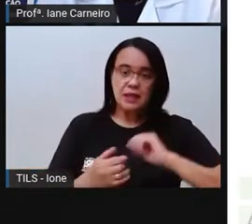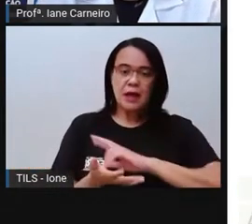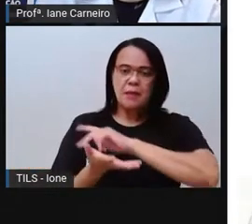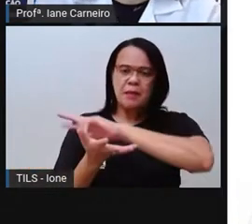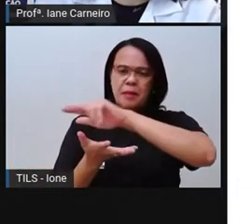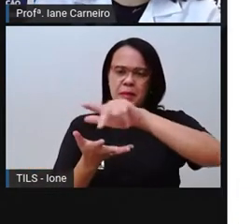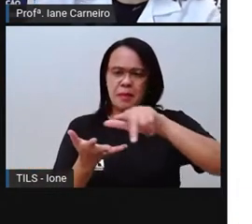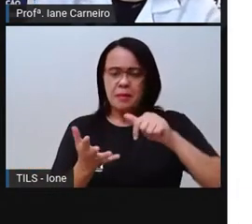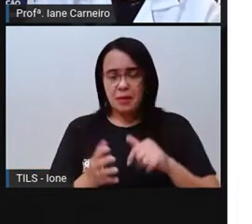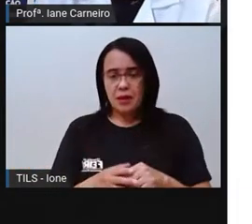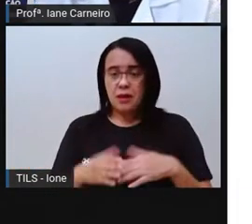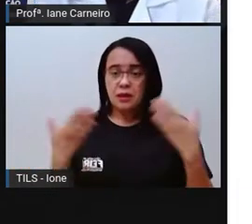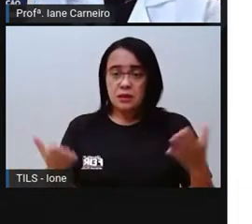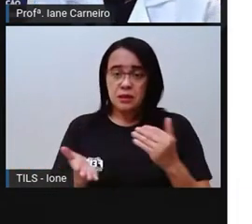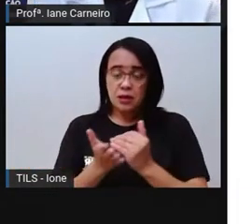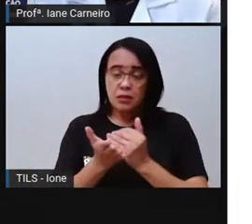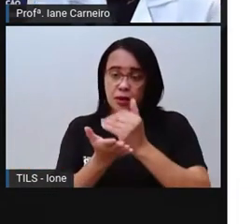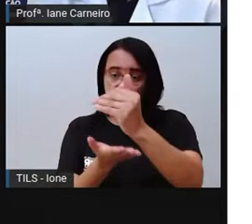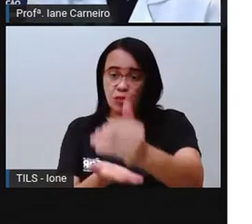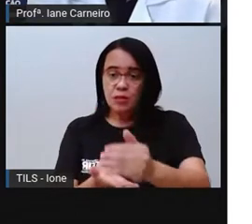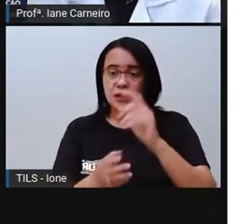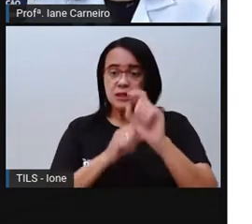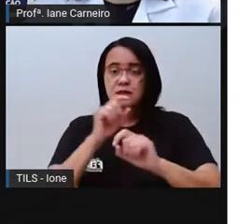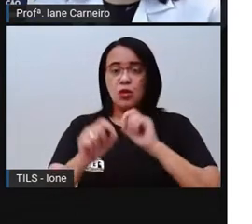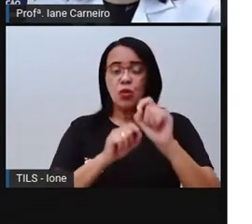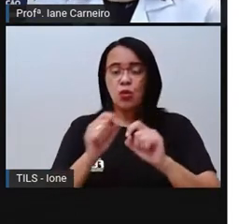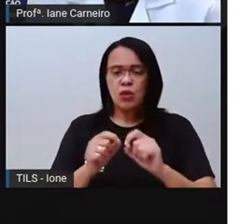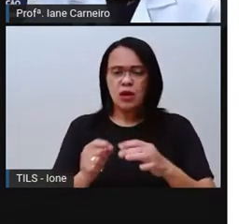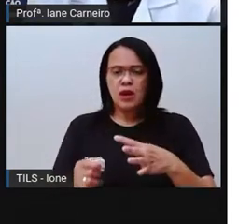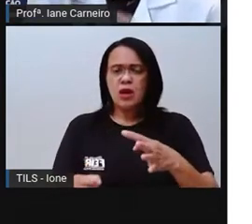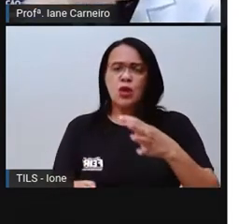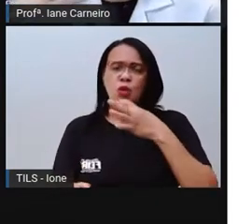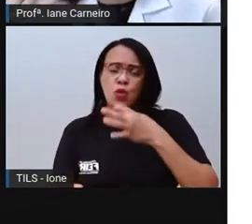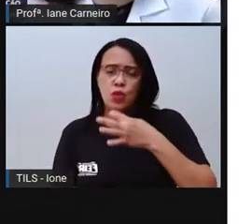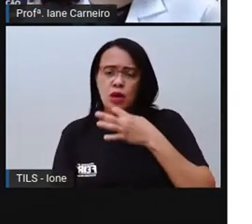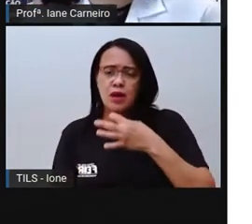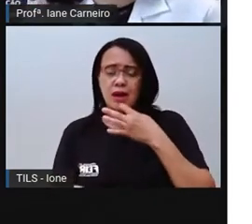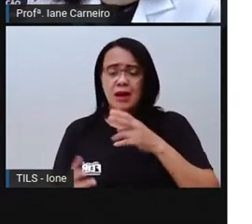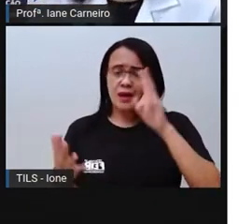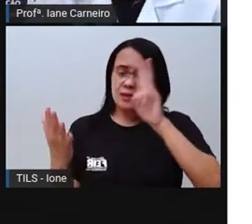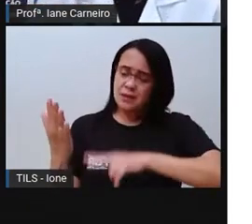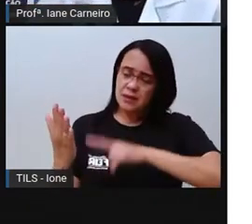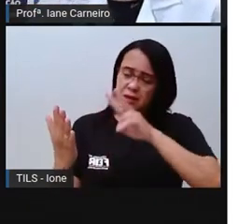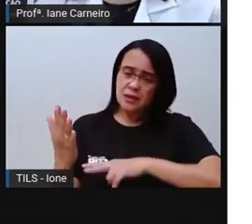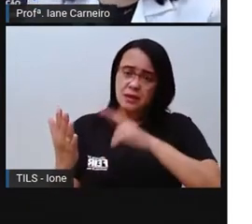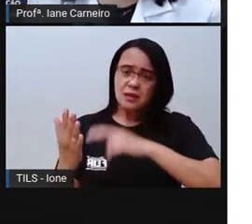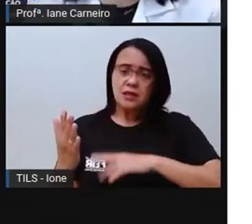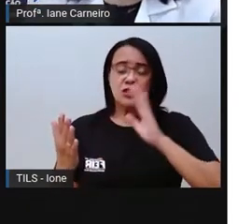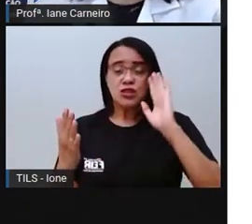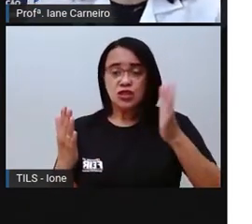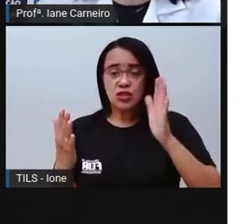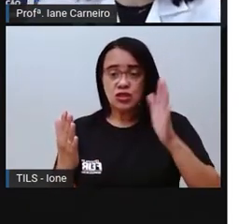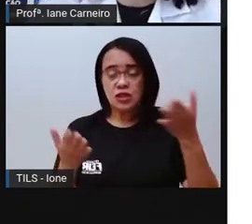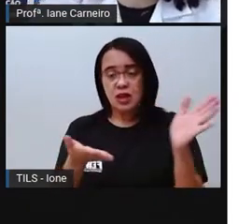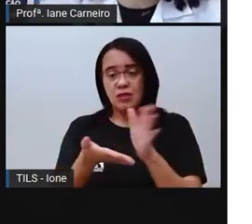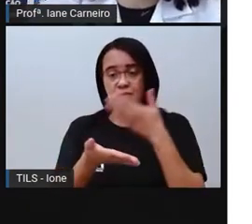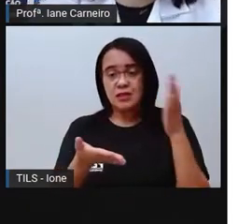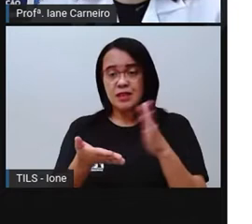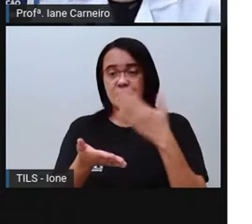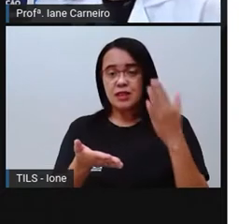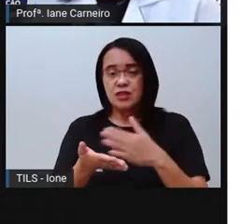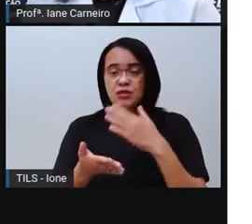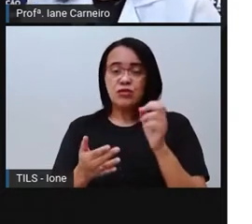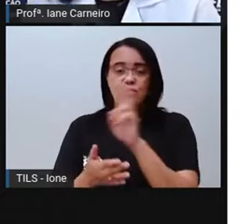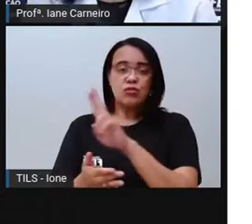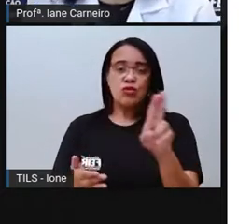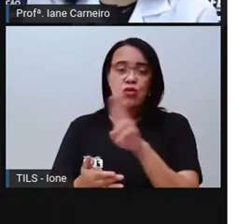Para começar, eu quero perguntar a vocês se vocês conhecem, né? Se vocês já leram um livro imagem, né? Se